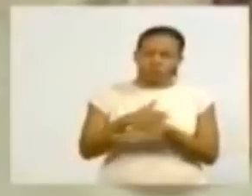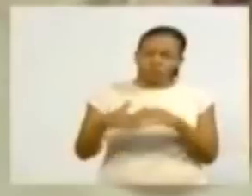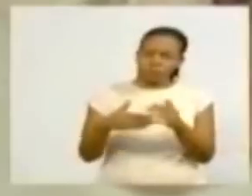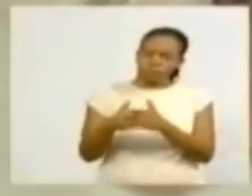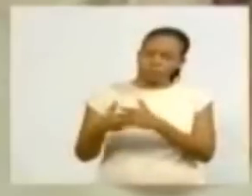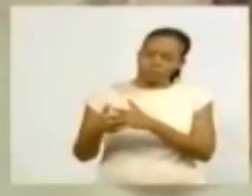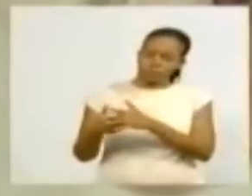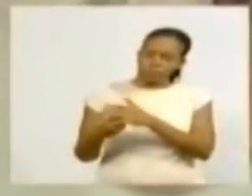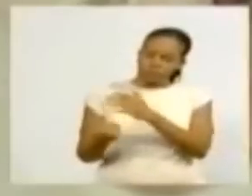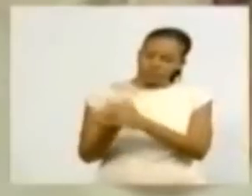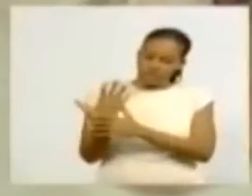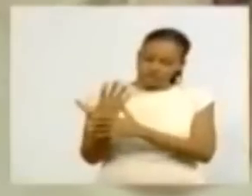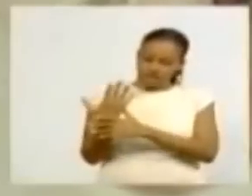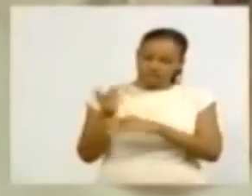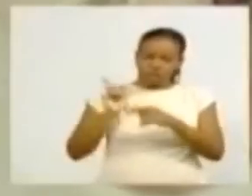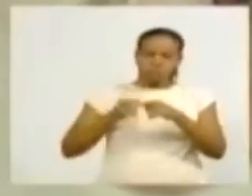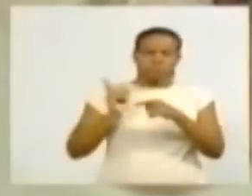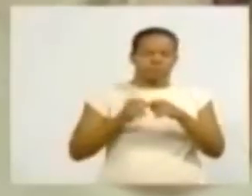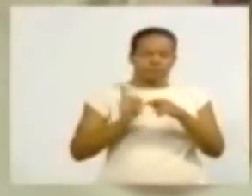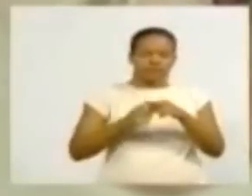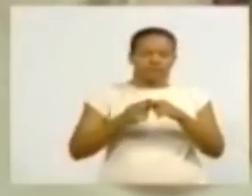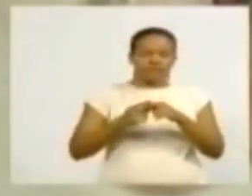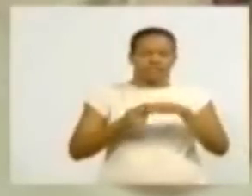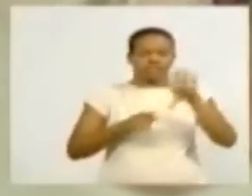tudo que está criado porque eu amo vocês.